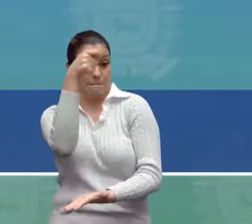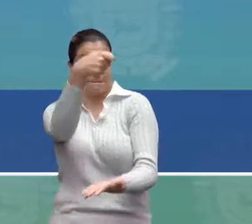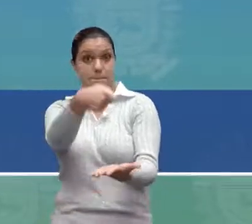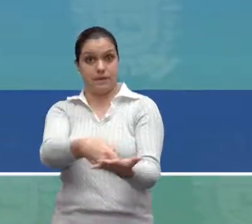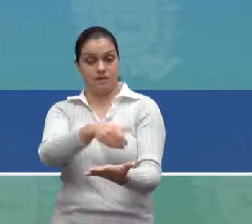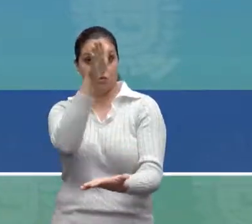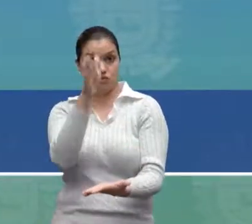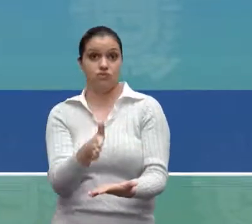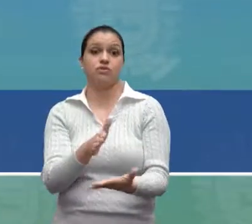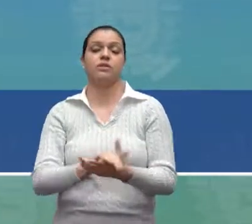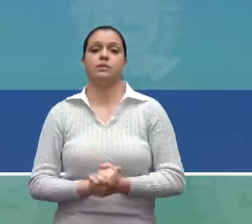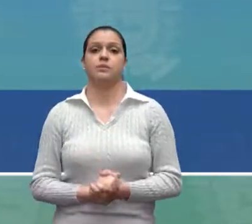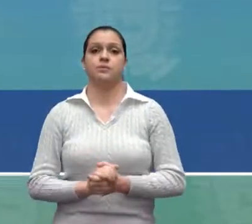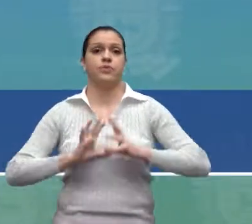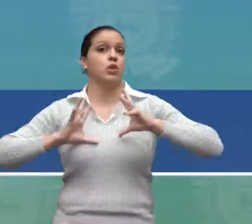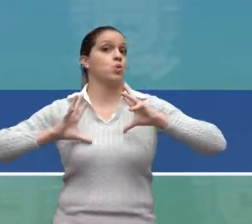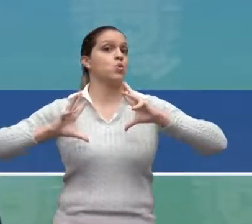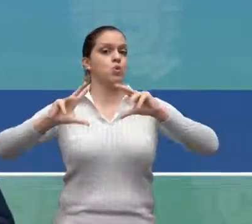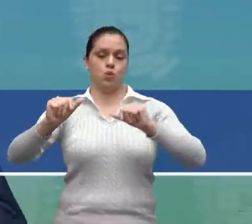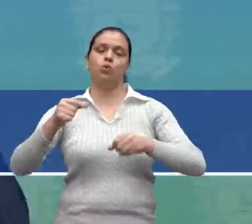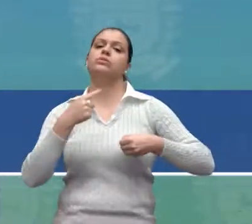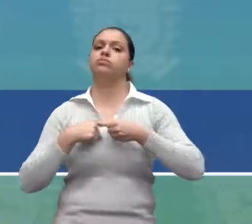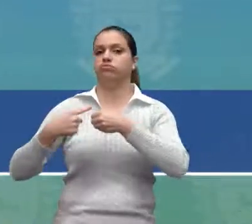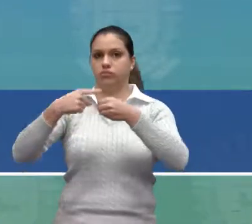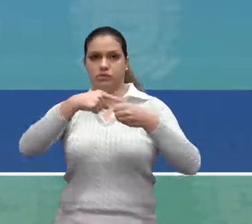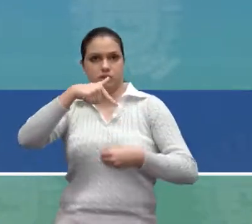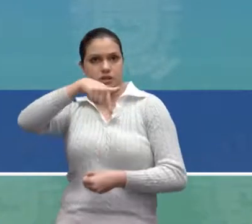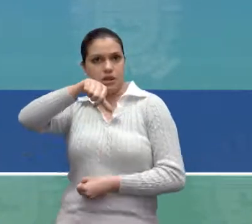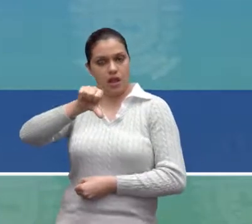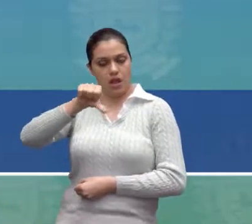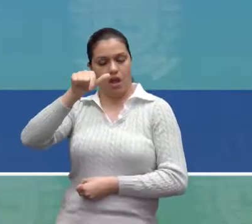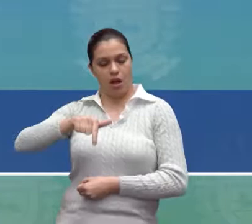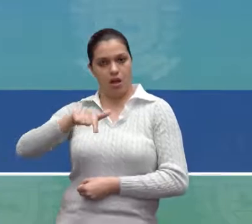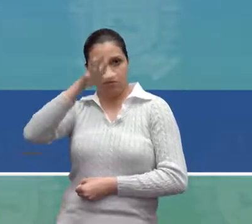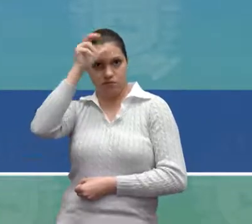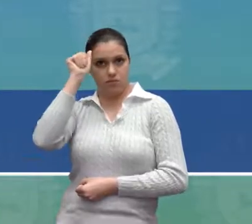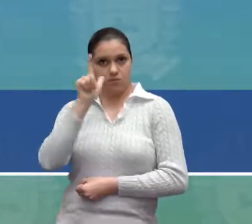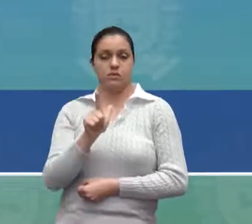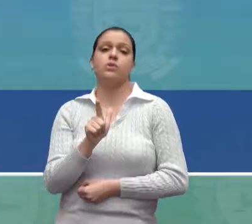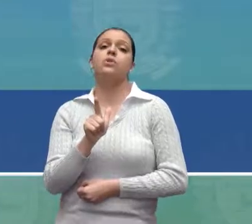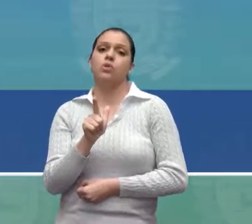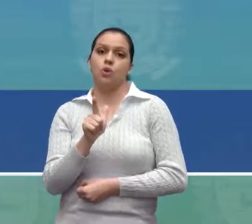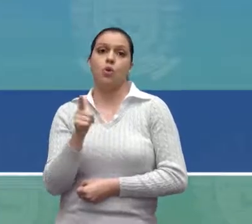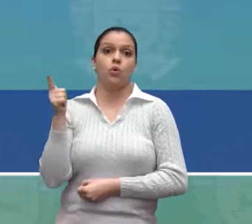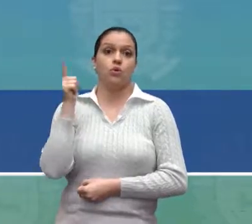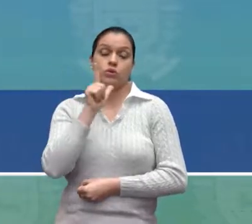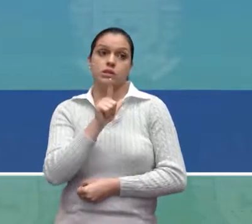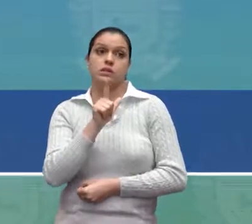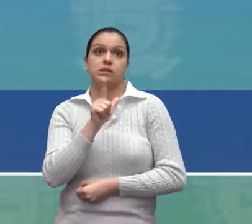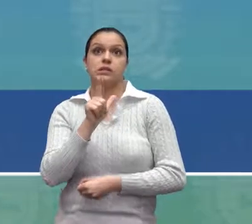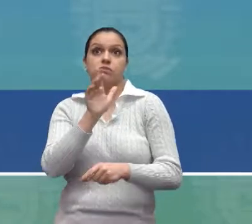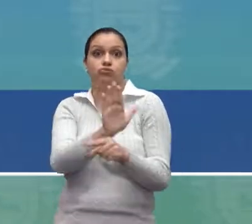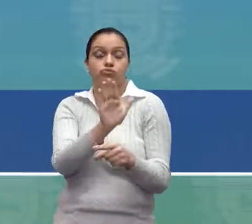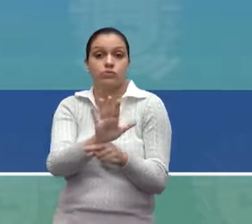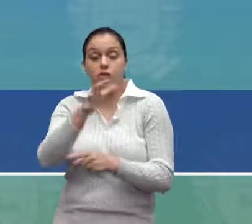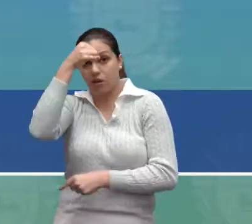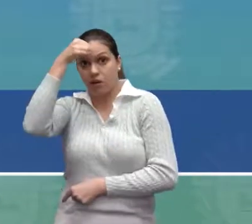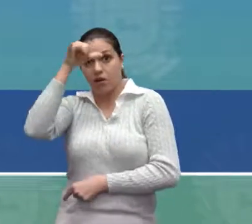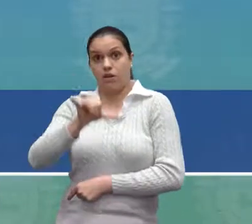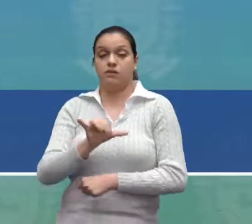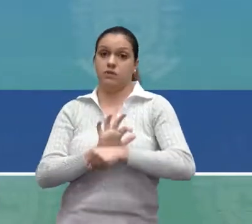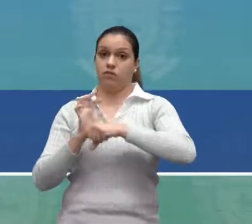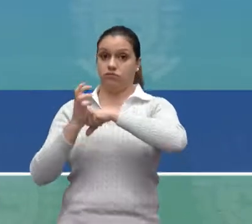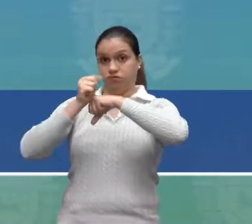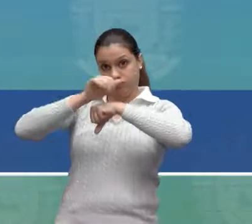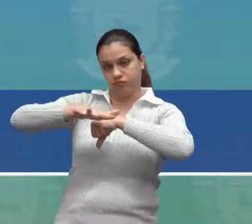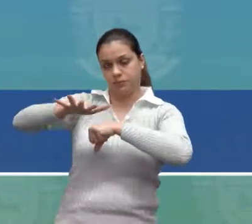estivesse chegando 20 milhões de reais pagos para todos os 79 municípios do estado de Mato Grosso do Sul para combater